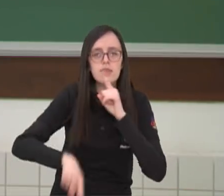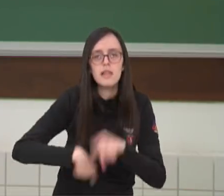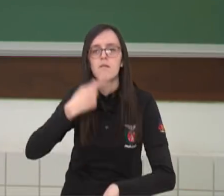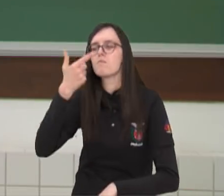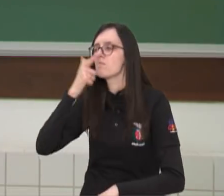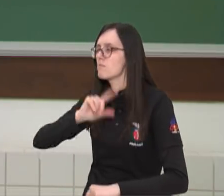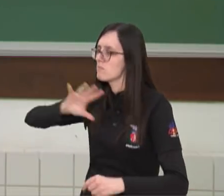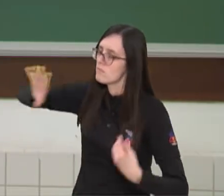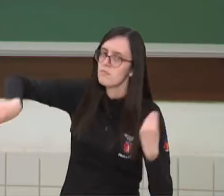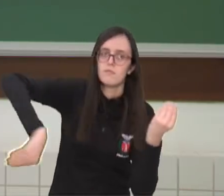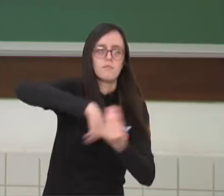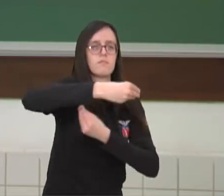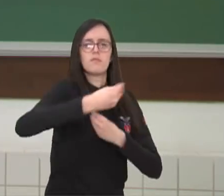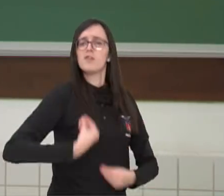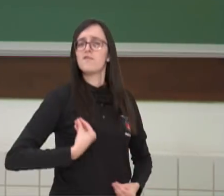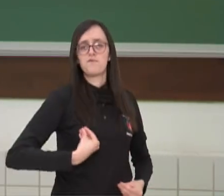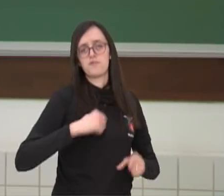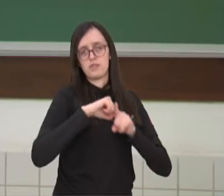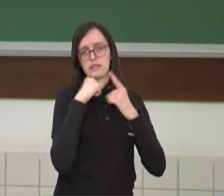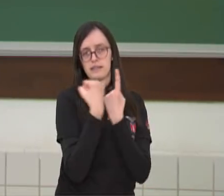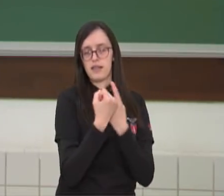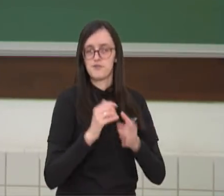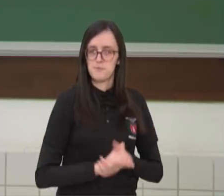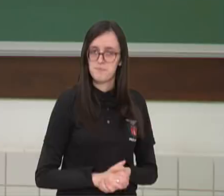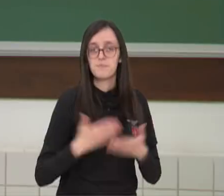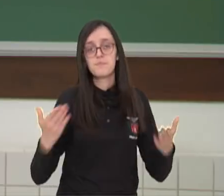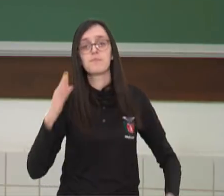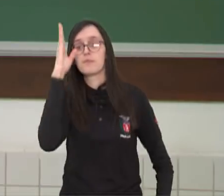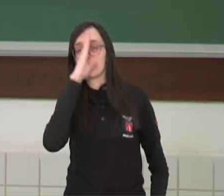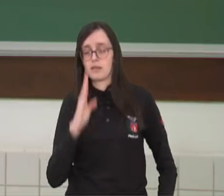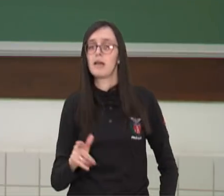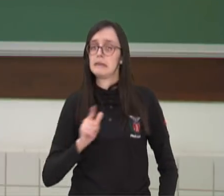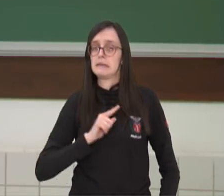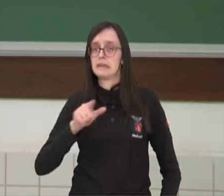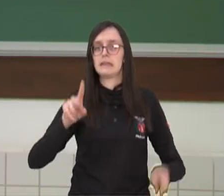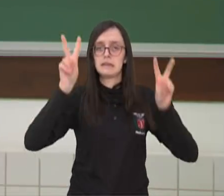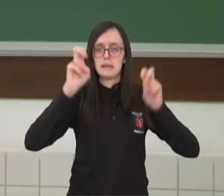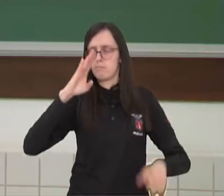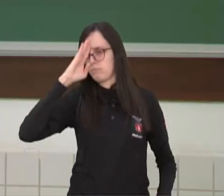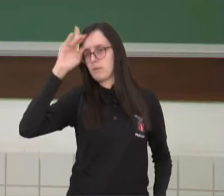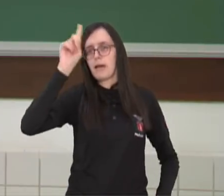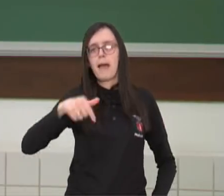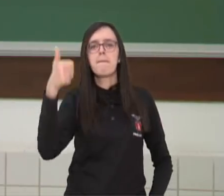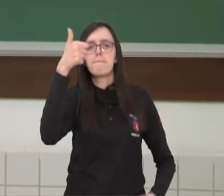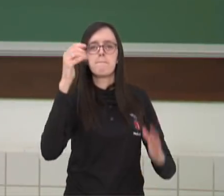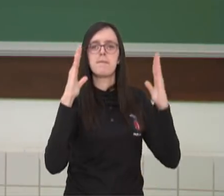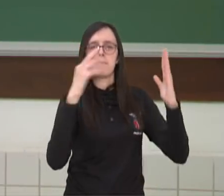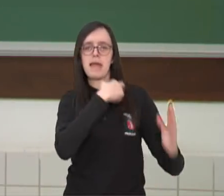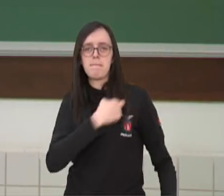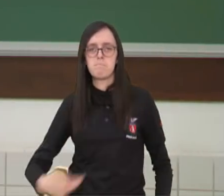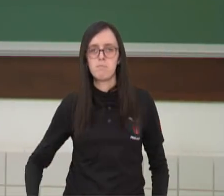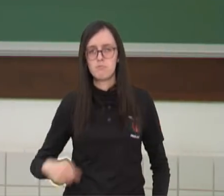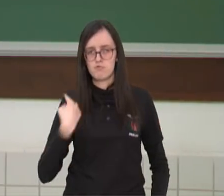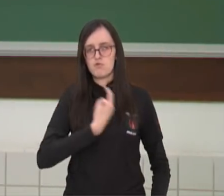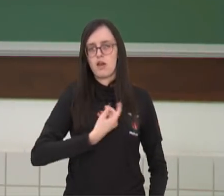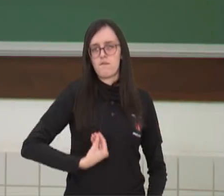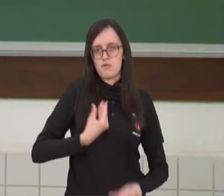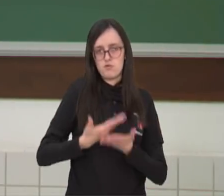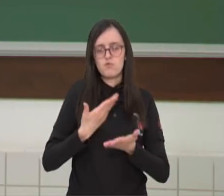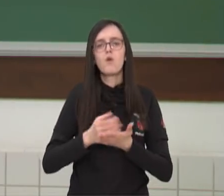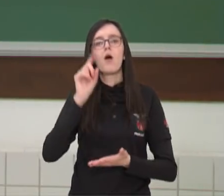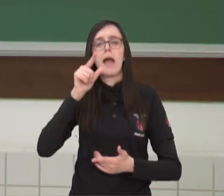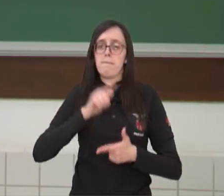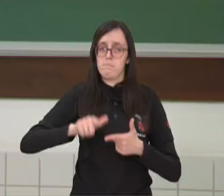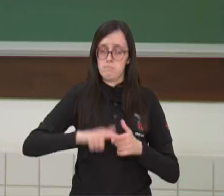conseguir integrá-los à sociedade. Então, o Brasil tem uma questão, principalmente na Primeira República aí que a gente está estudando,